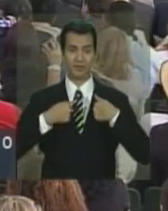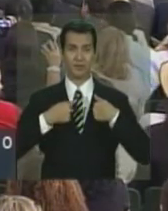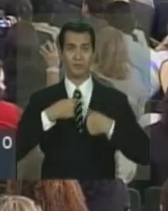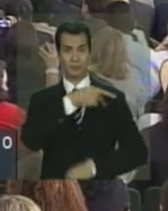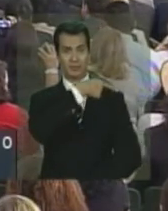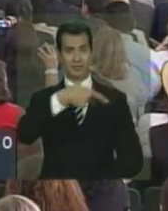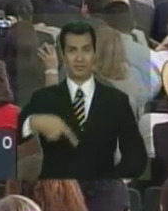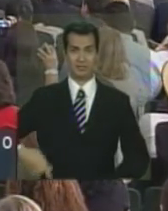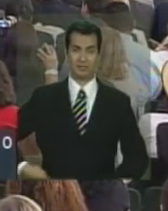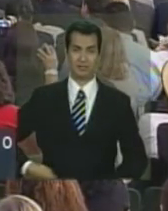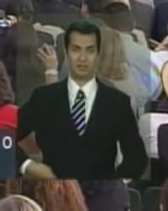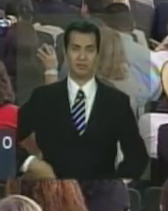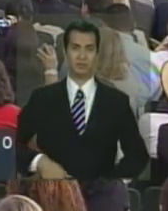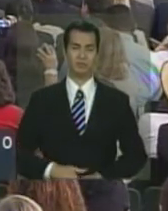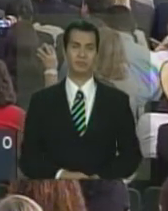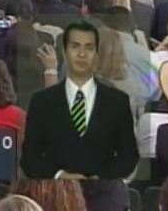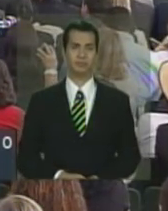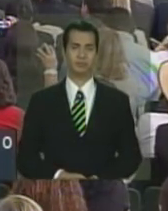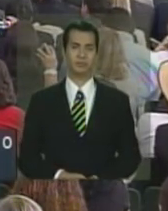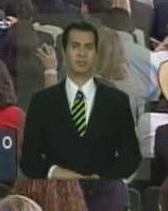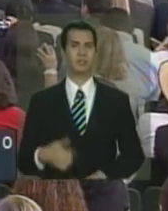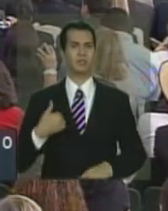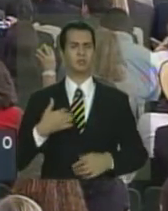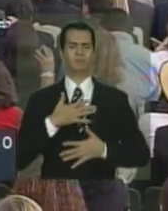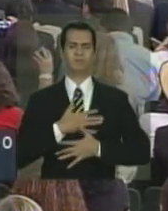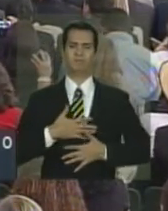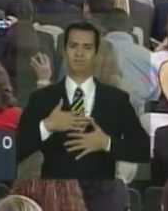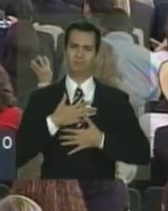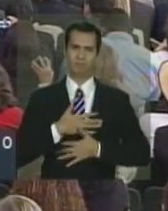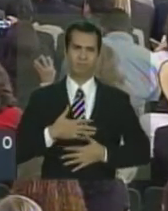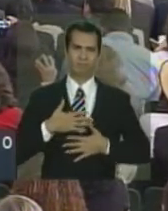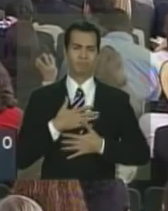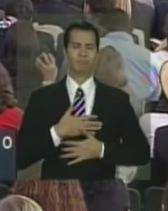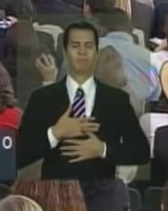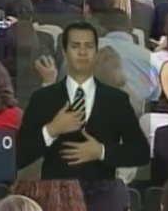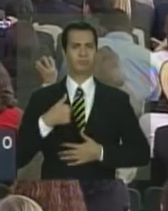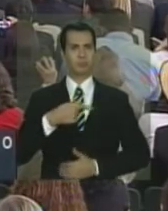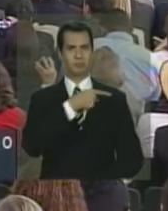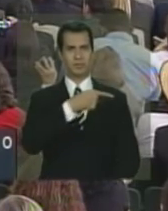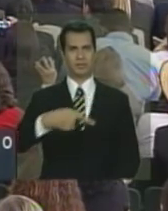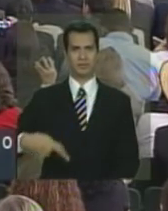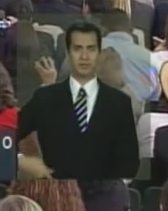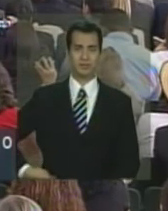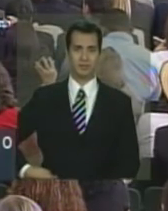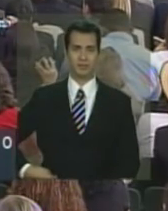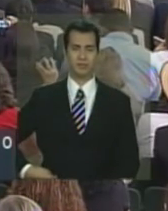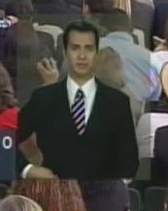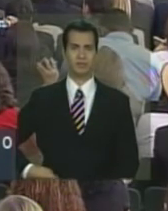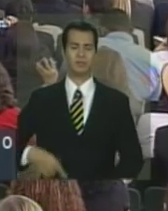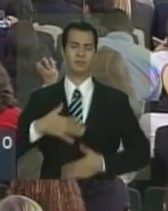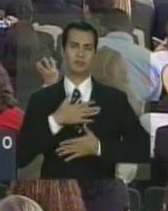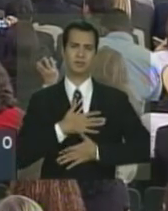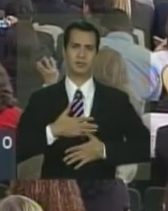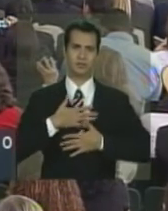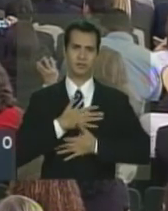a mim, me gratifica poder, como presidenta,